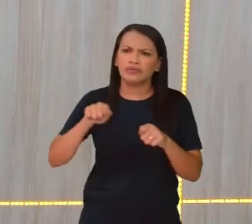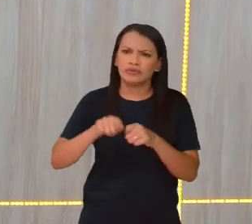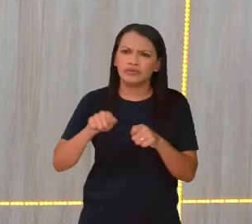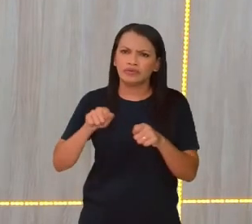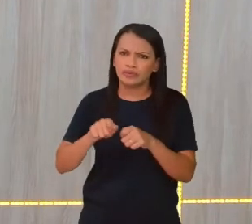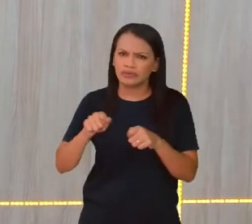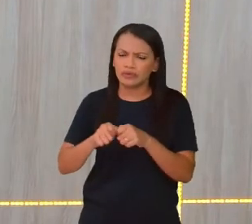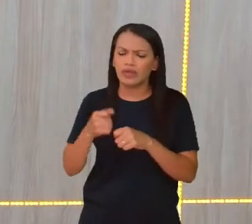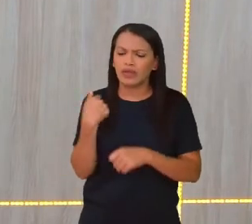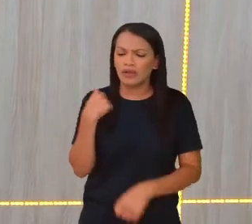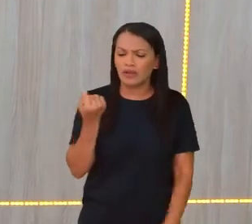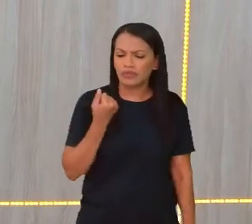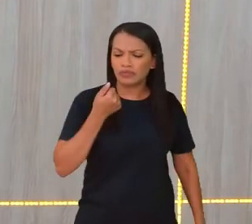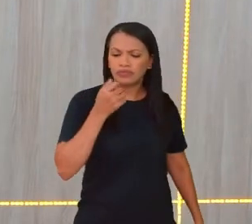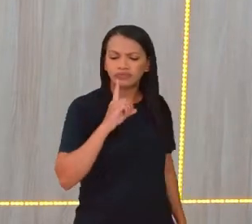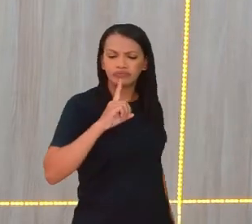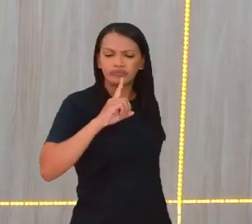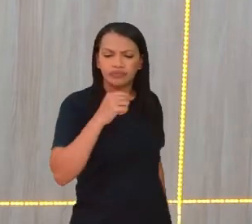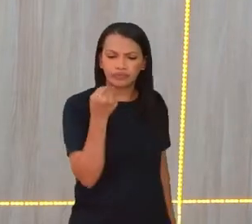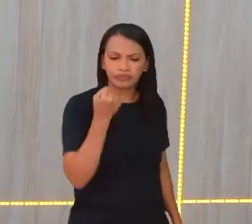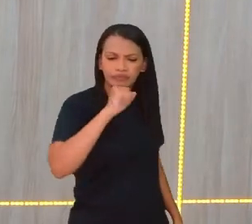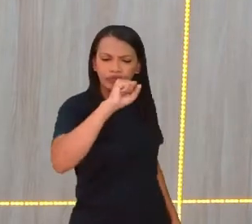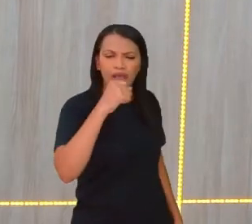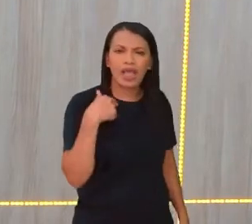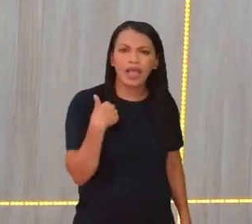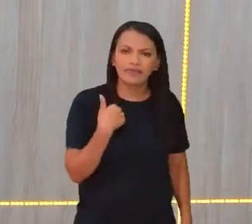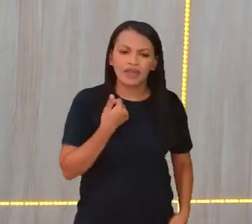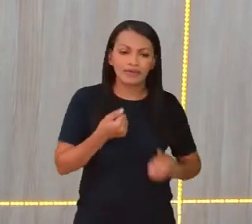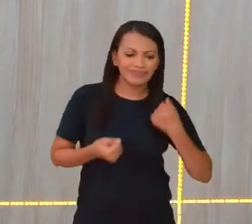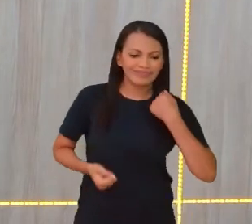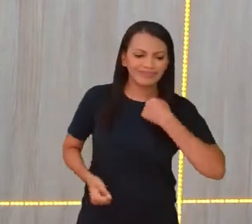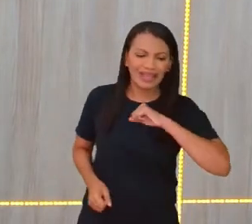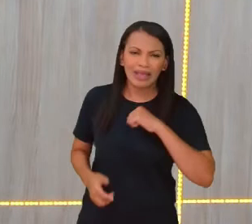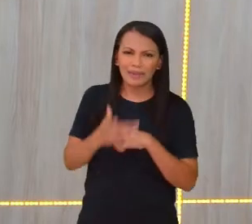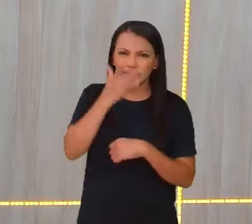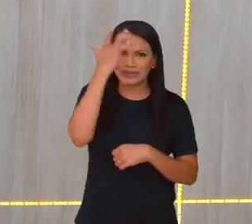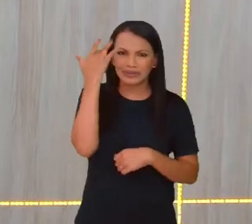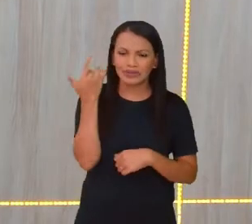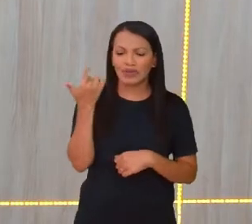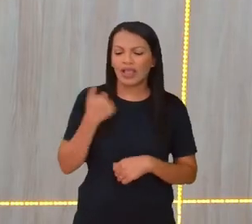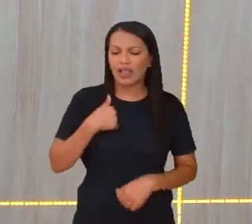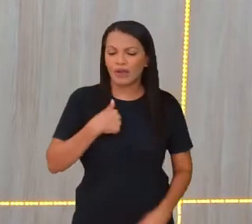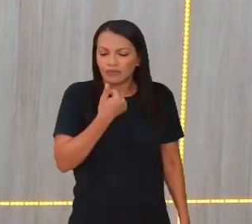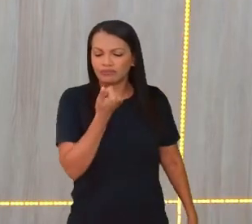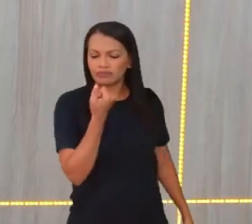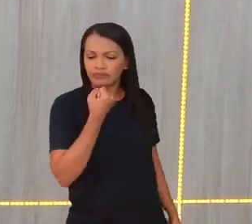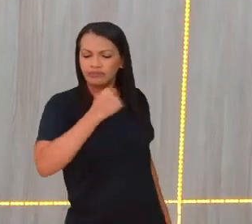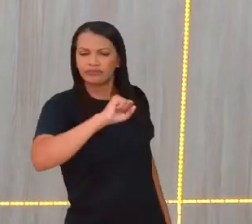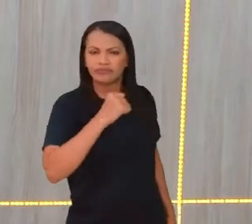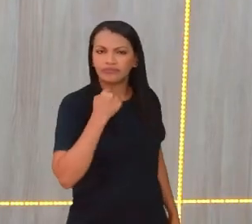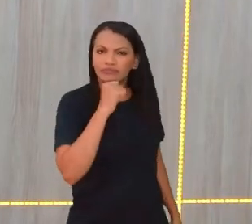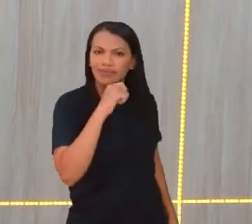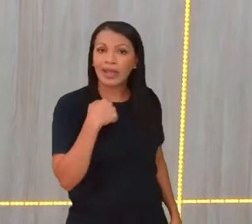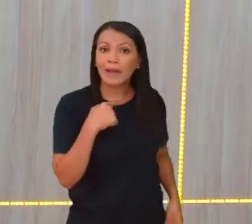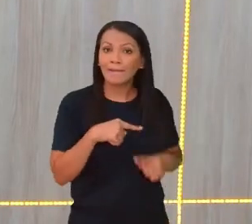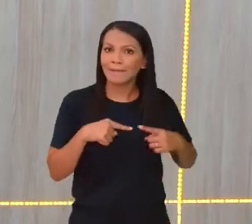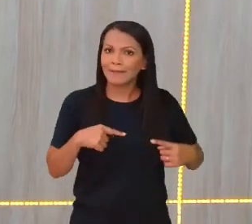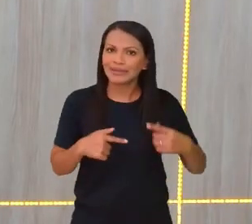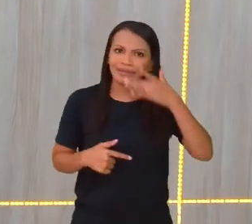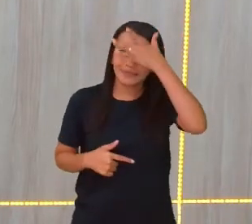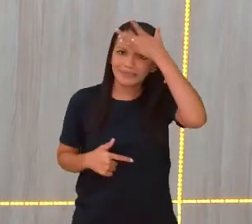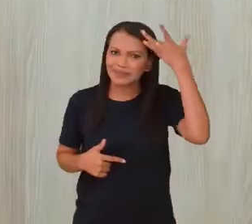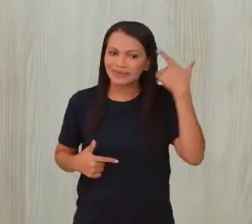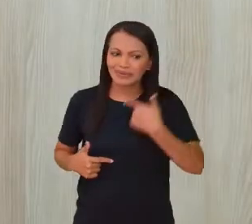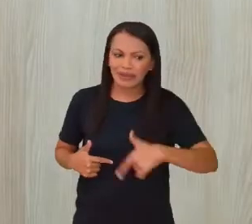alguém que é canhoto, é totalmente outra coisa. Porque é a forma de pegar, né? É, a forma de pegar nele,